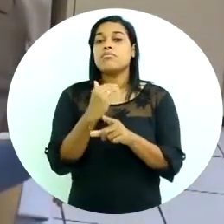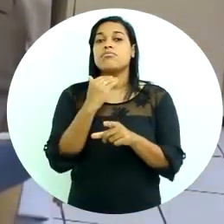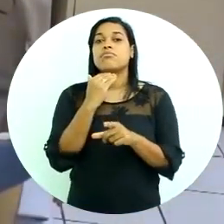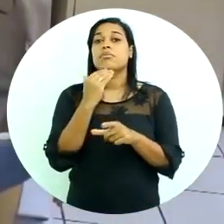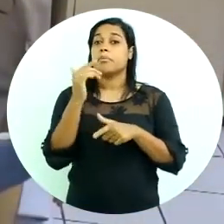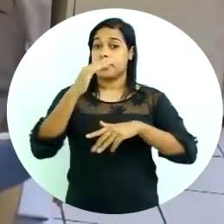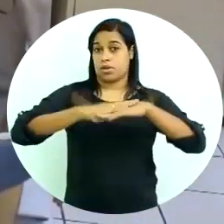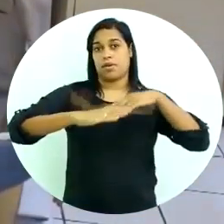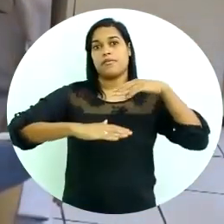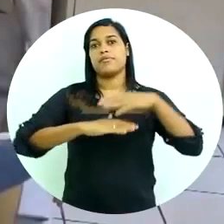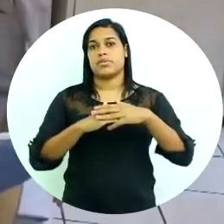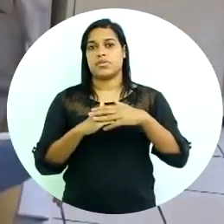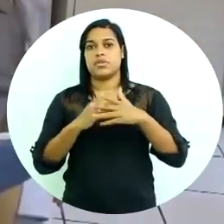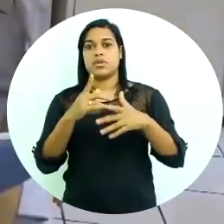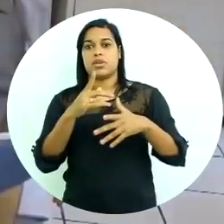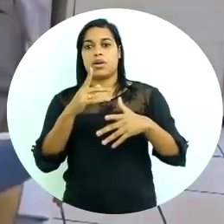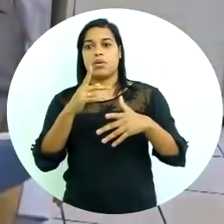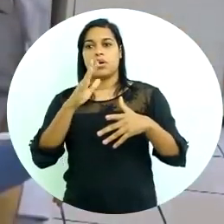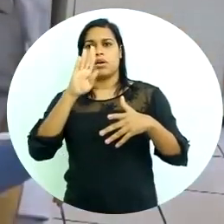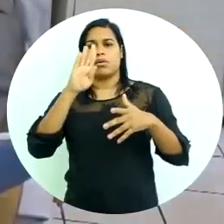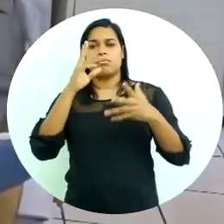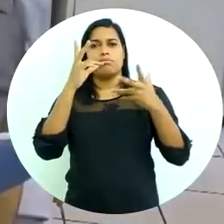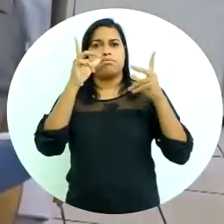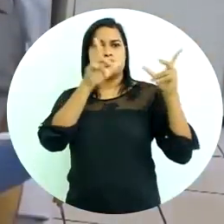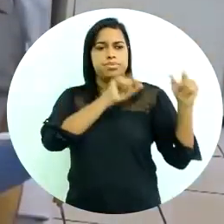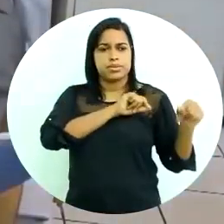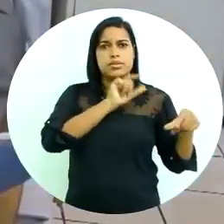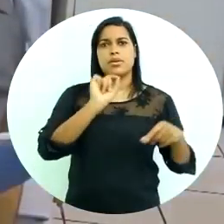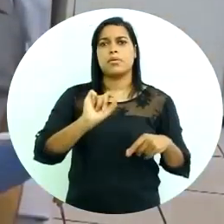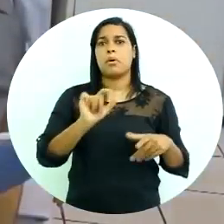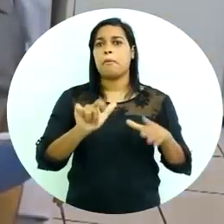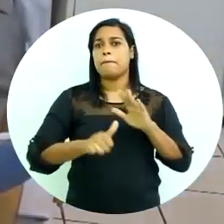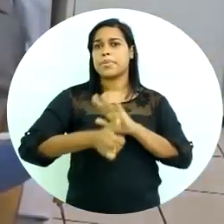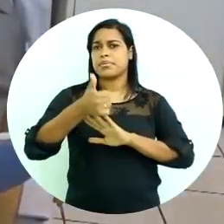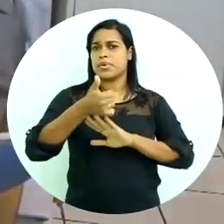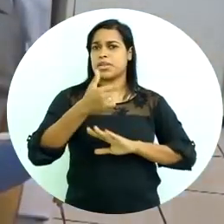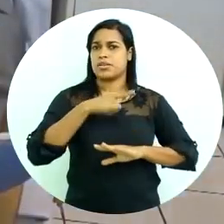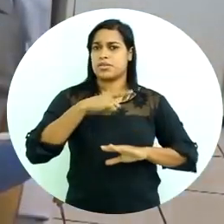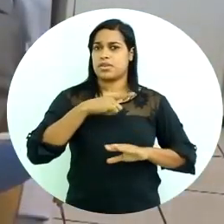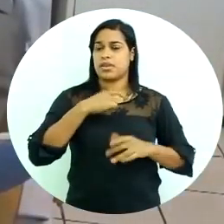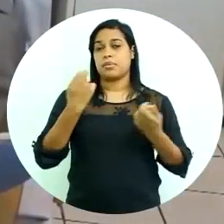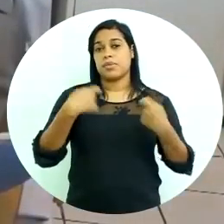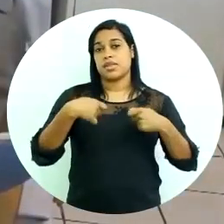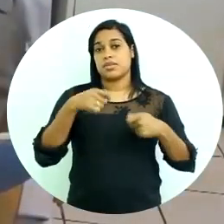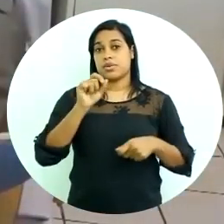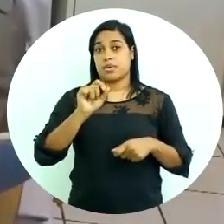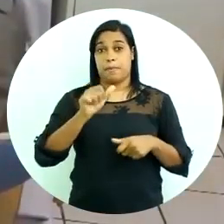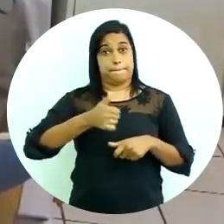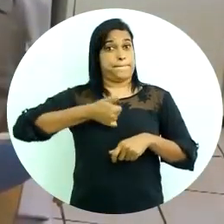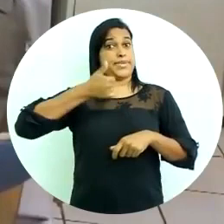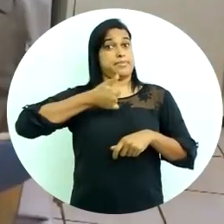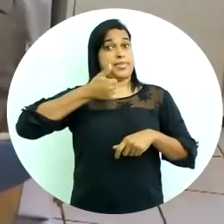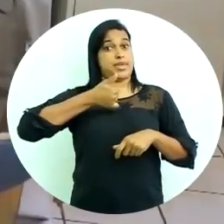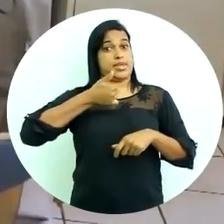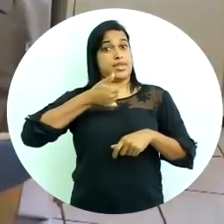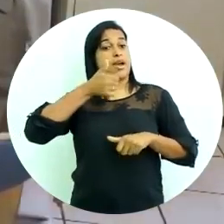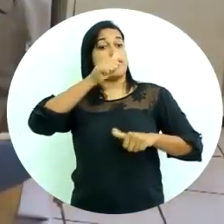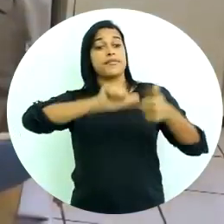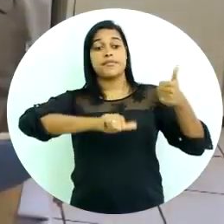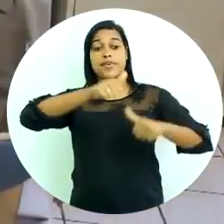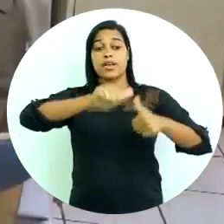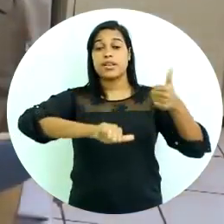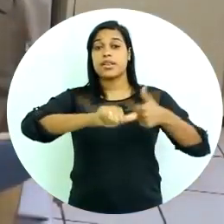trabalhador aparentemente desacordado. Quais são as primeiras ações que a gente tem que ter? Primeira coisa vai ser avaliar